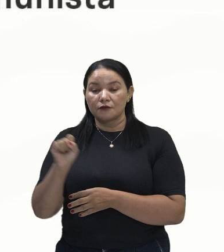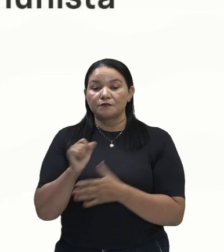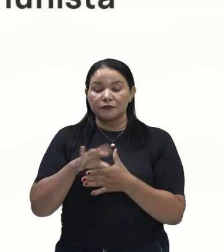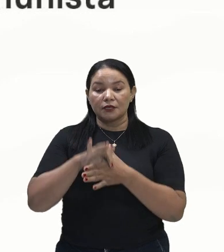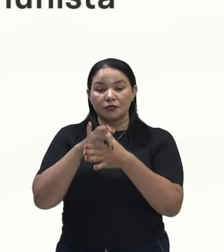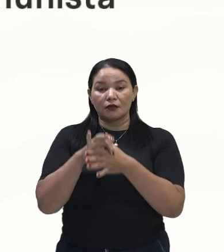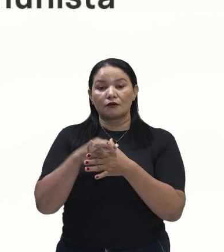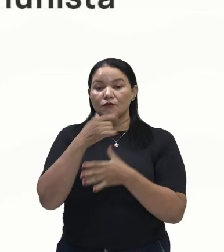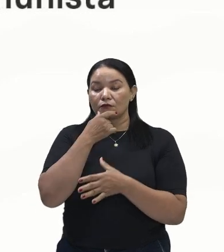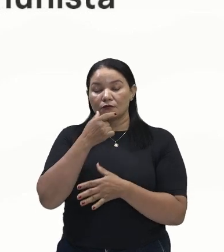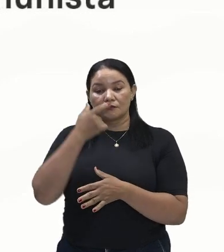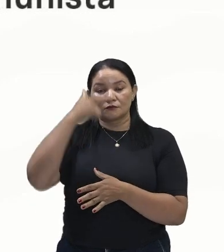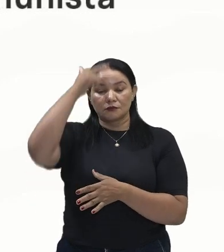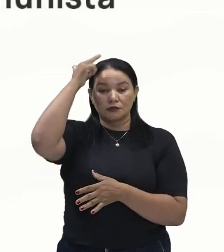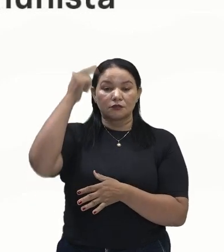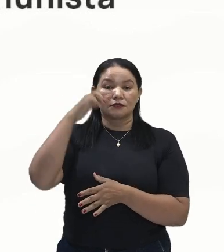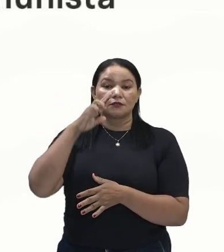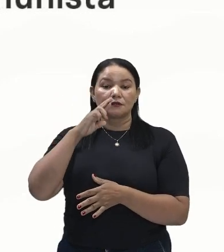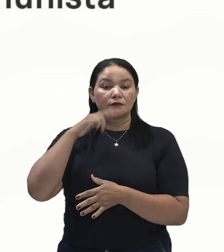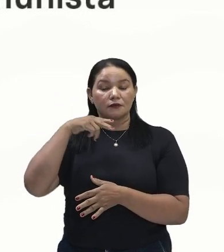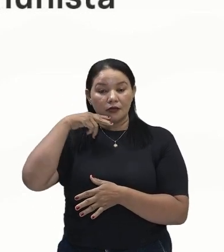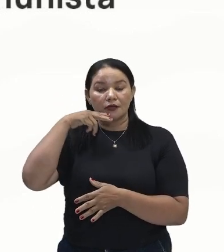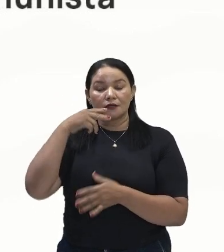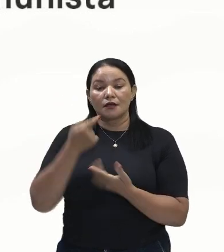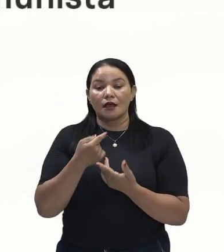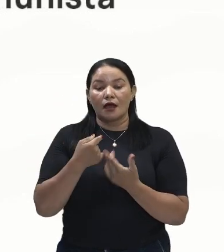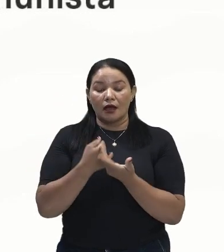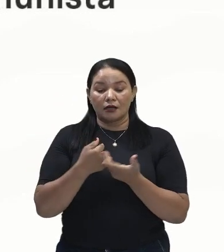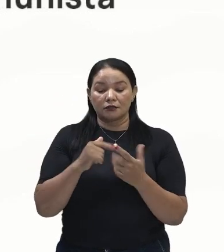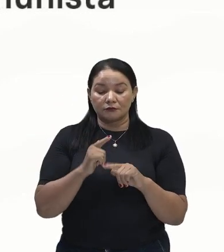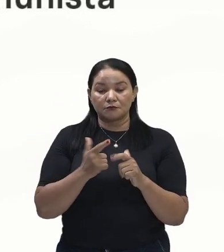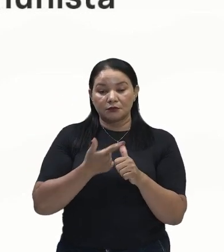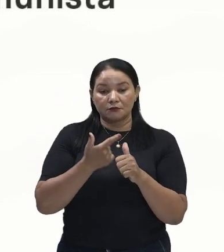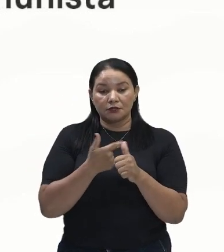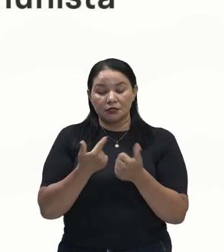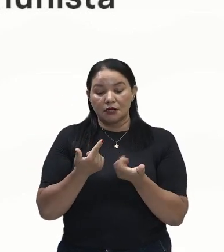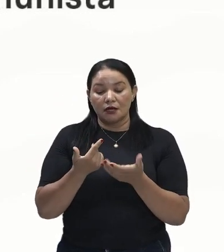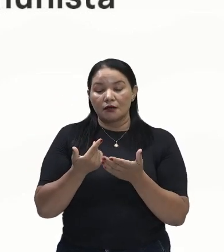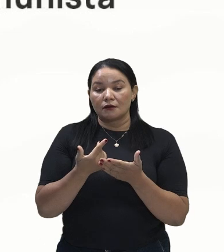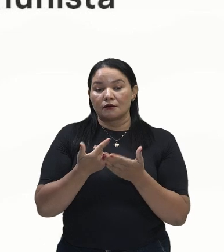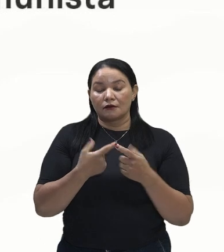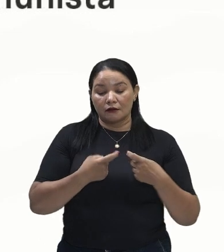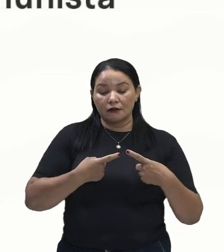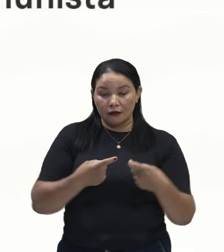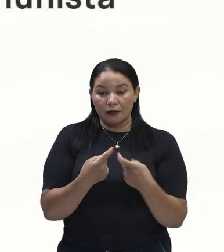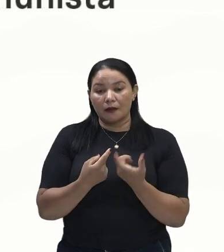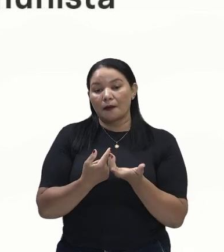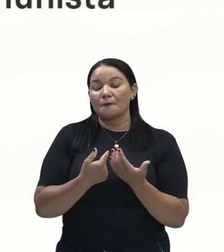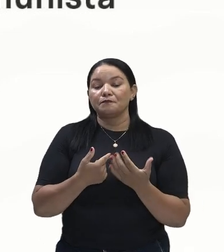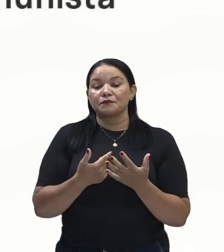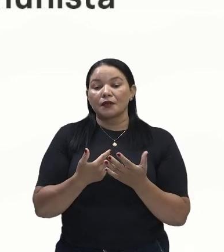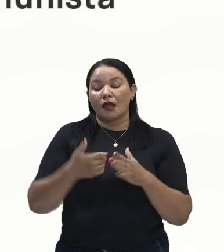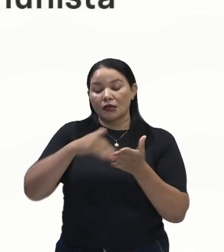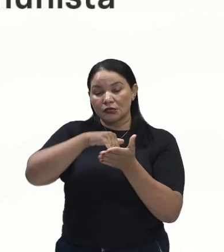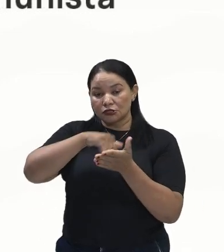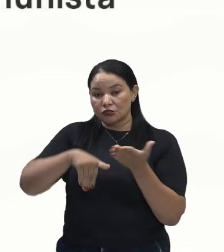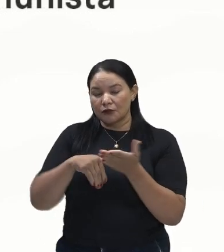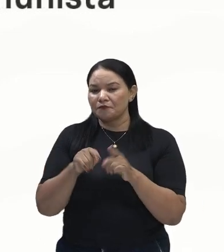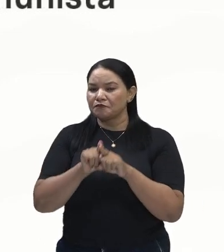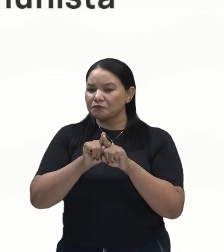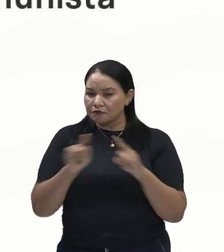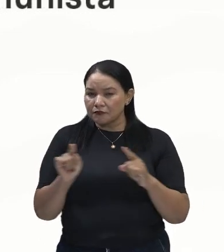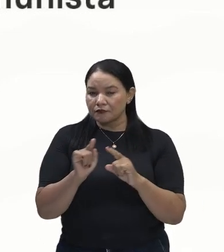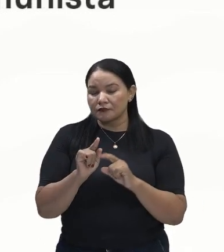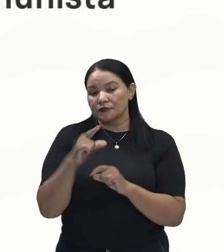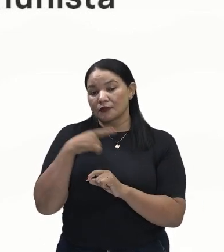retirada da Rússia da Primeira Guerra Mundial. Só que tem um pequeno porém aqui. Por